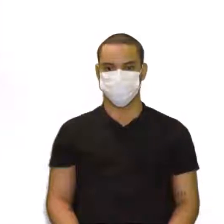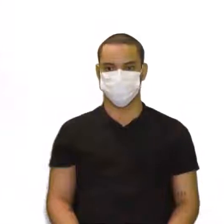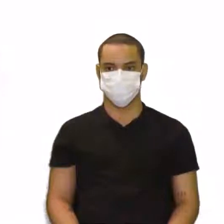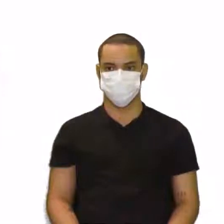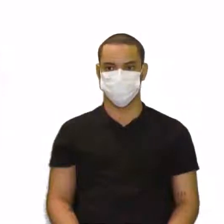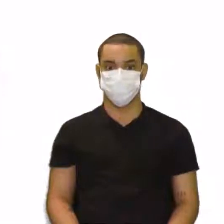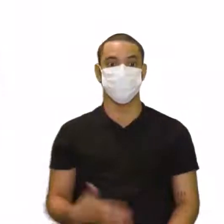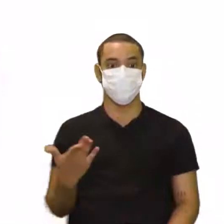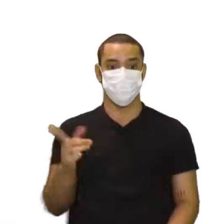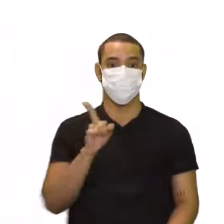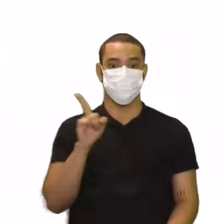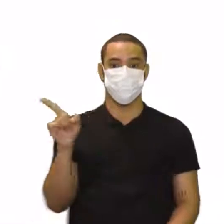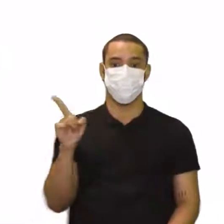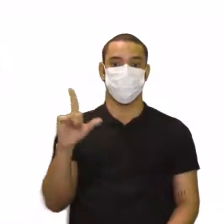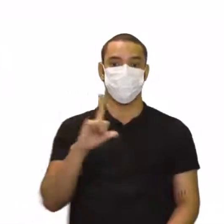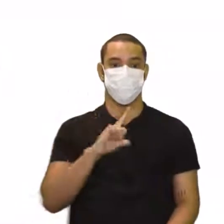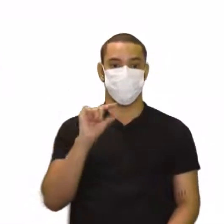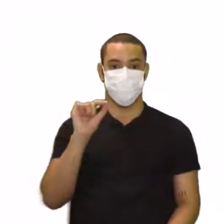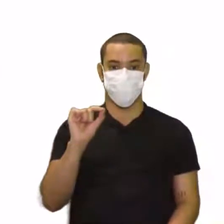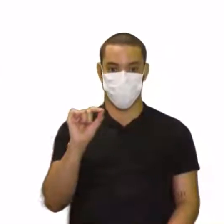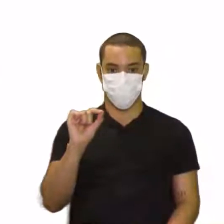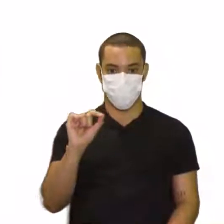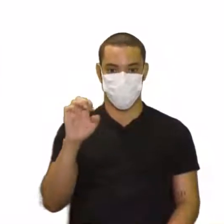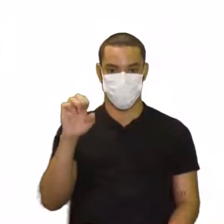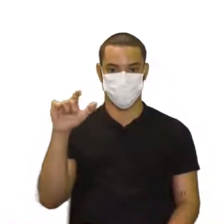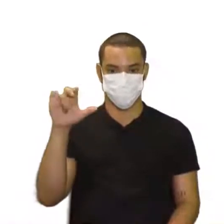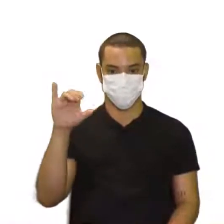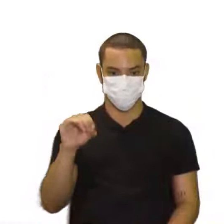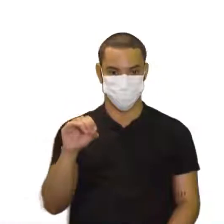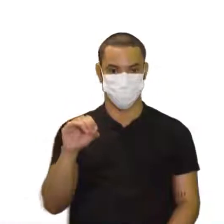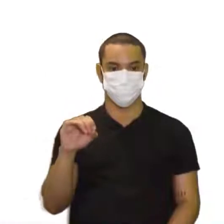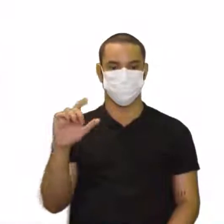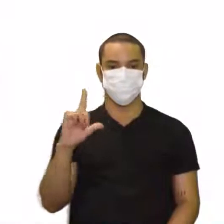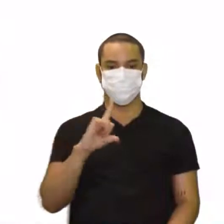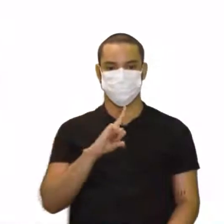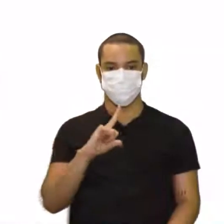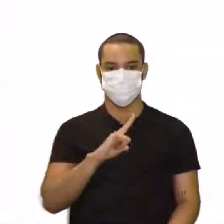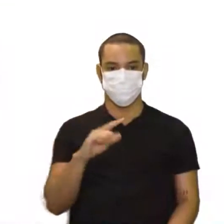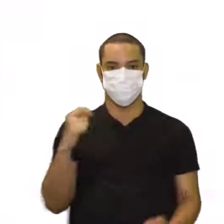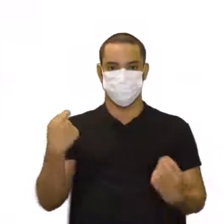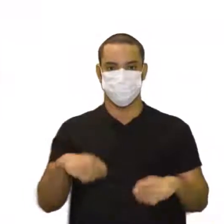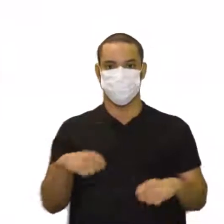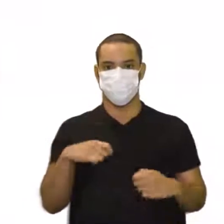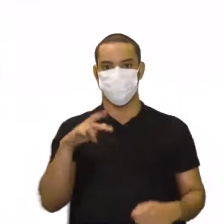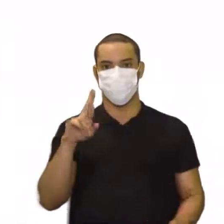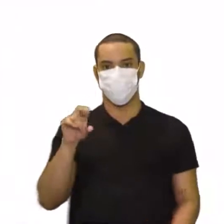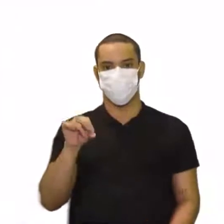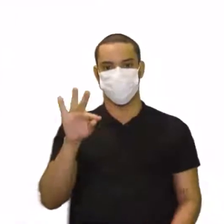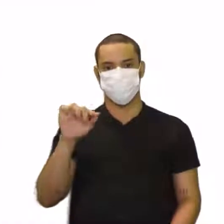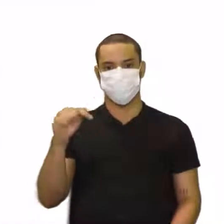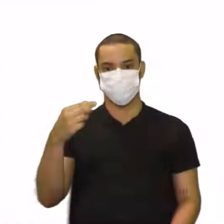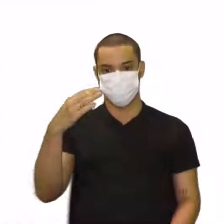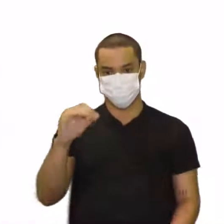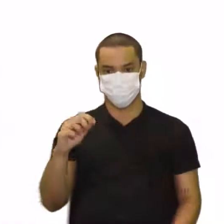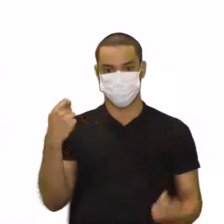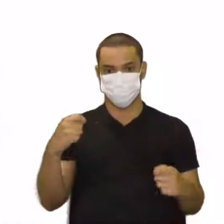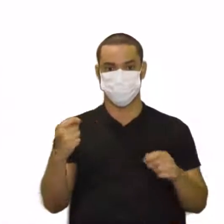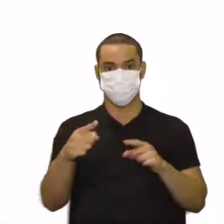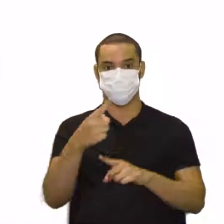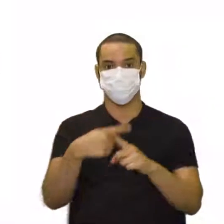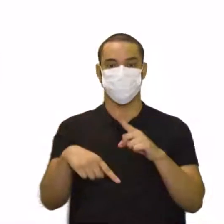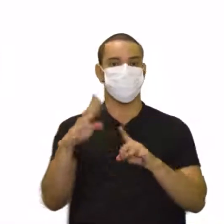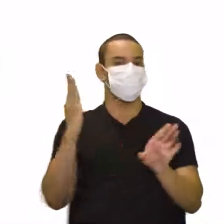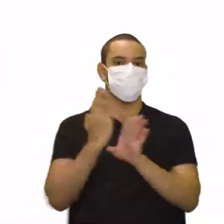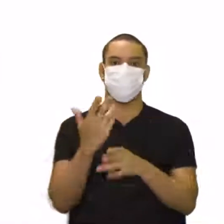ok? E nesse caso aqui a gente tem um eixo, e esse eixo ele tem que ser rotacionado, ele tem que girar por causa de alguma